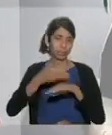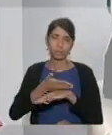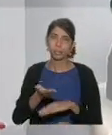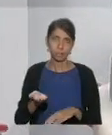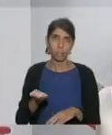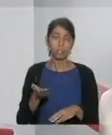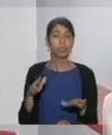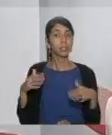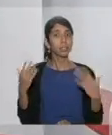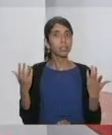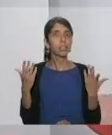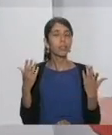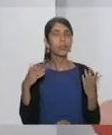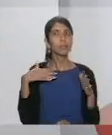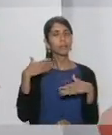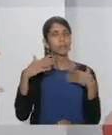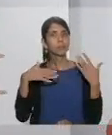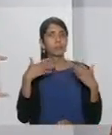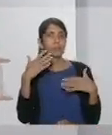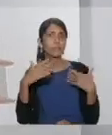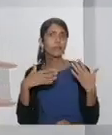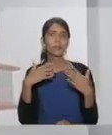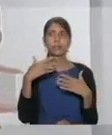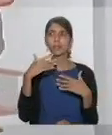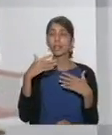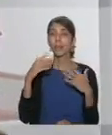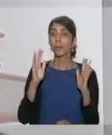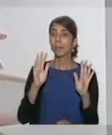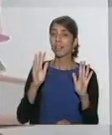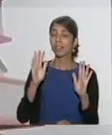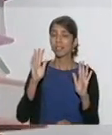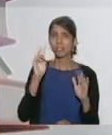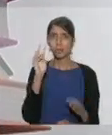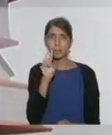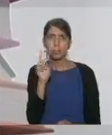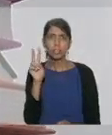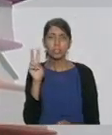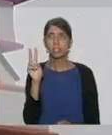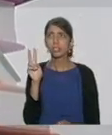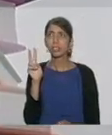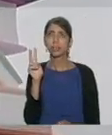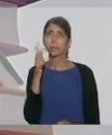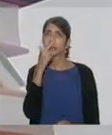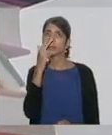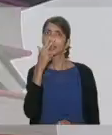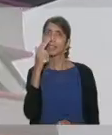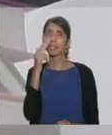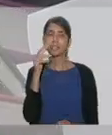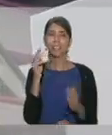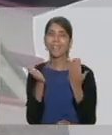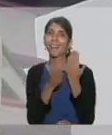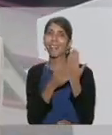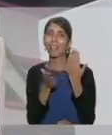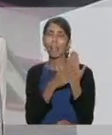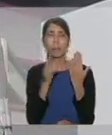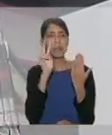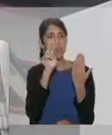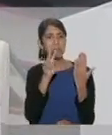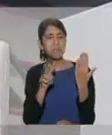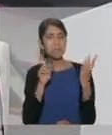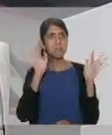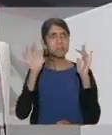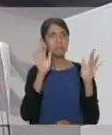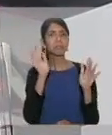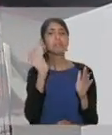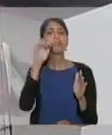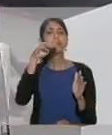entrar numa livraria. Então eu passava, eram pouquíssimas no bairro, mas eu passava e ficava vendo as capas, imaginava o que